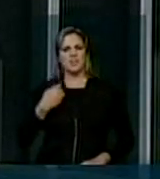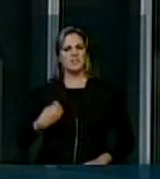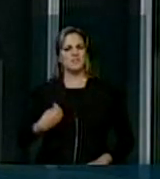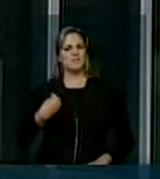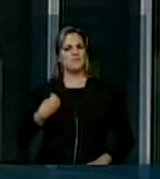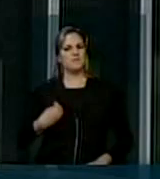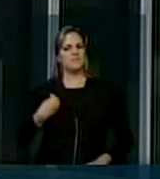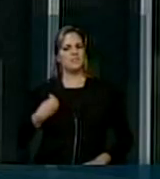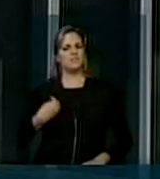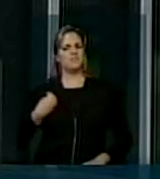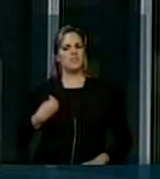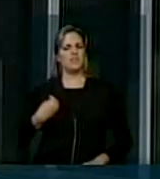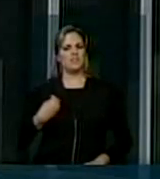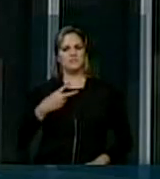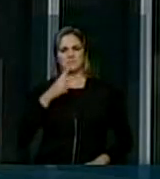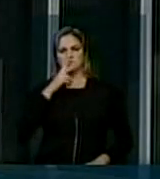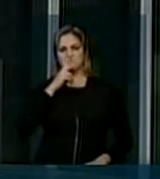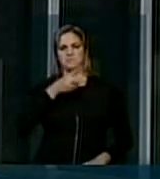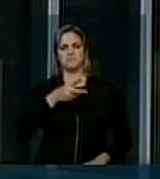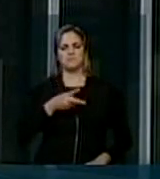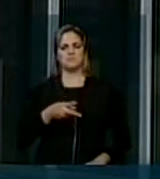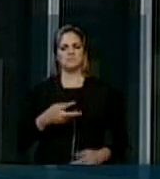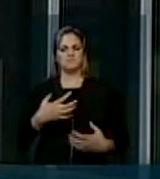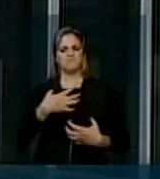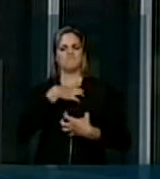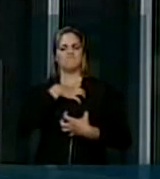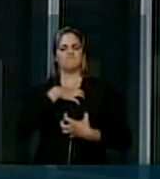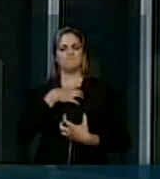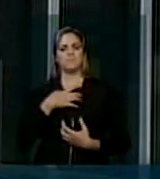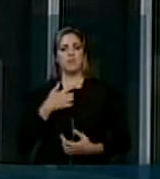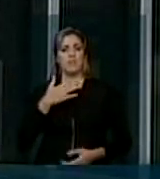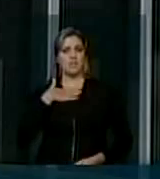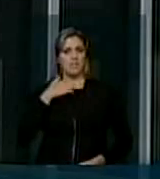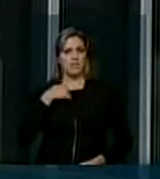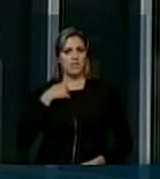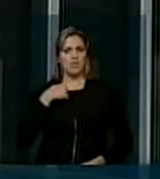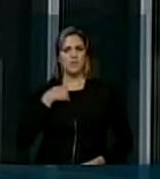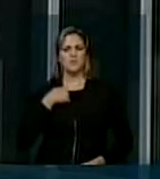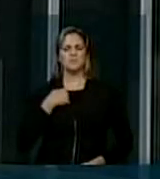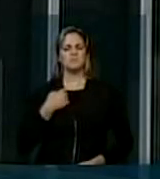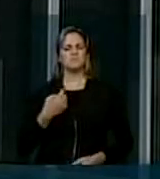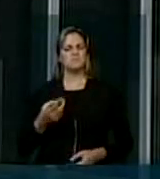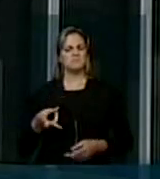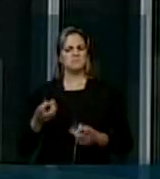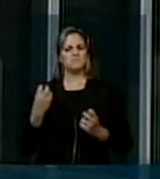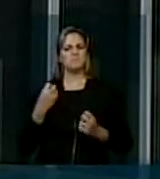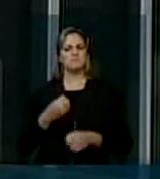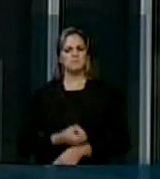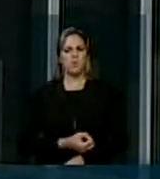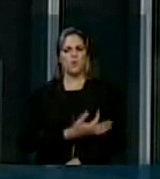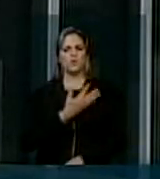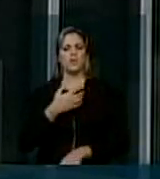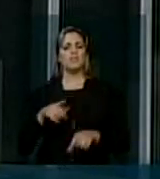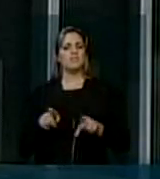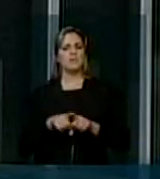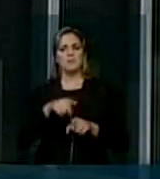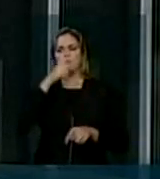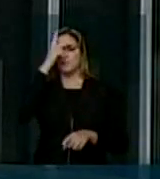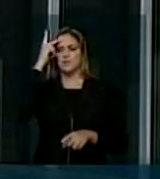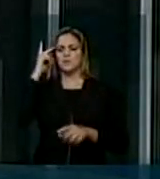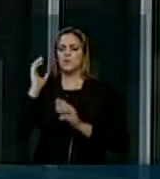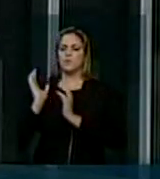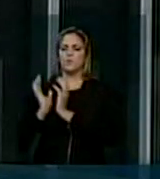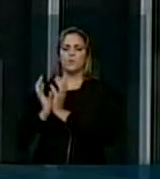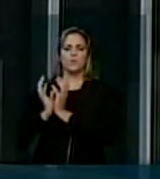vida. Ela sensibilizou não somente a mim, mas a todos os que comigo